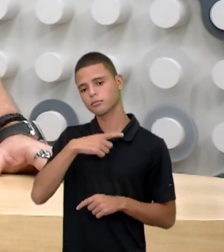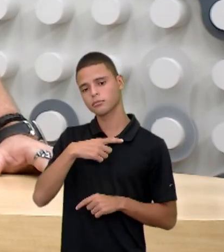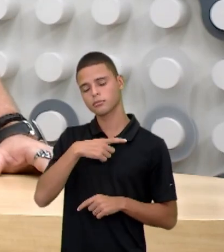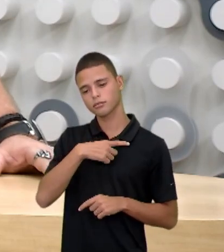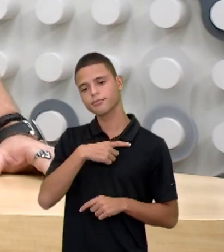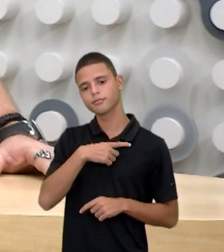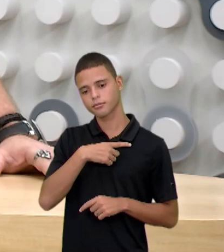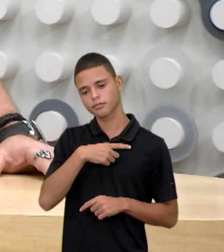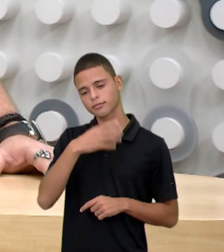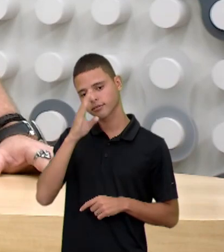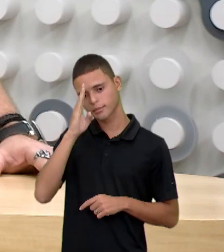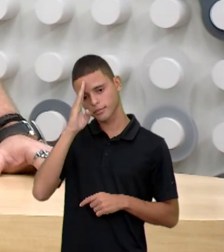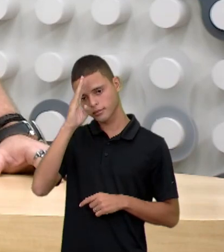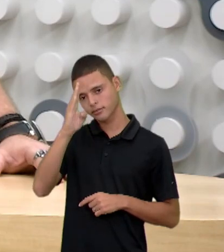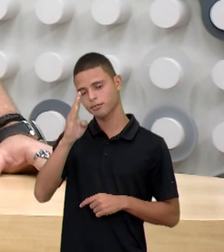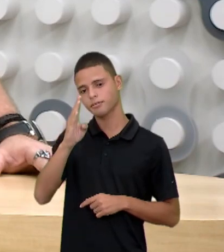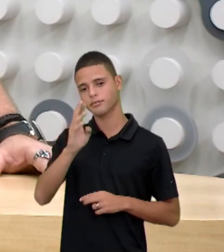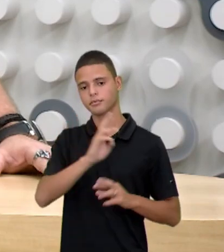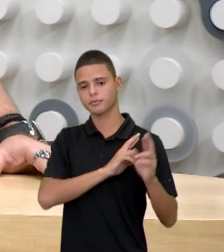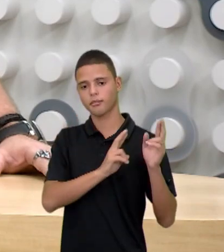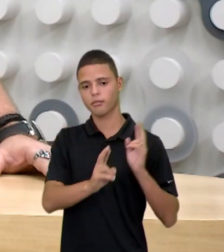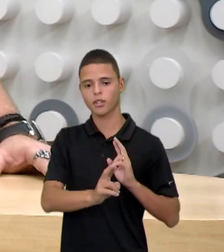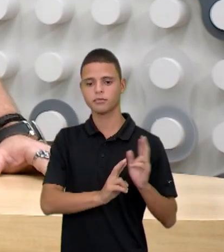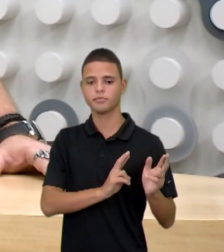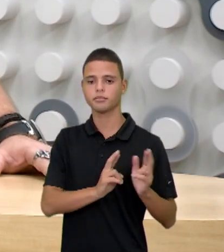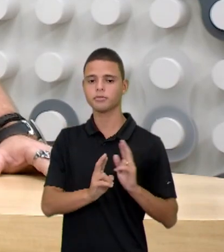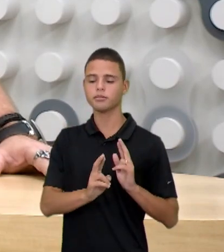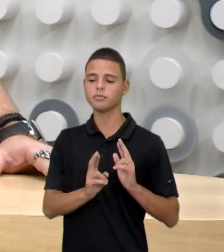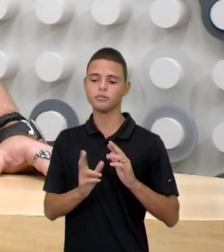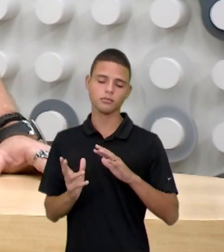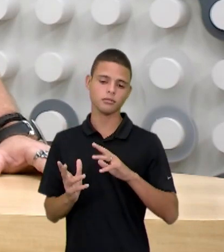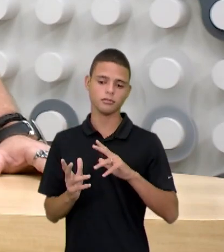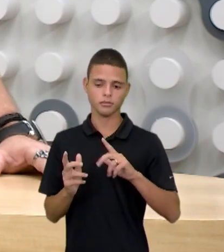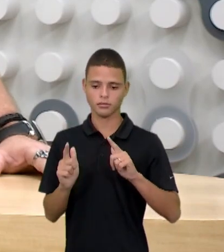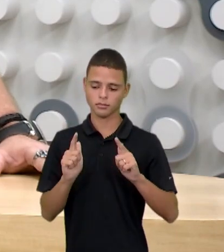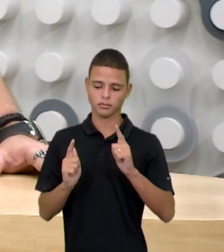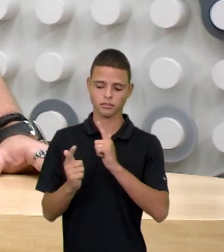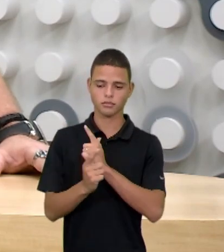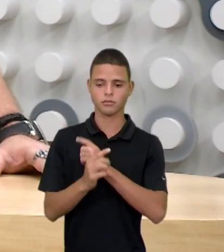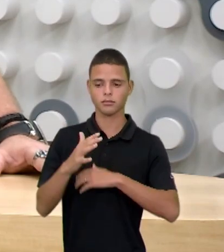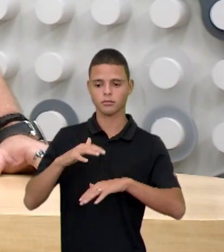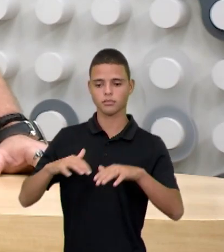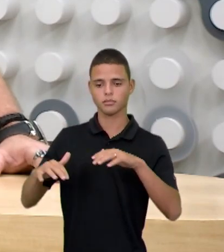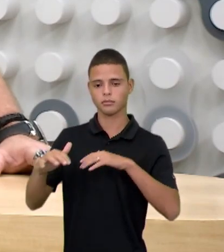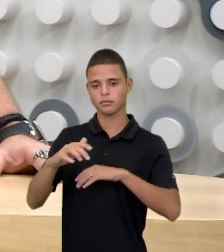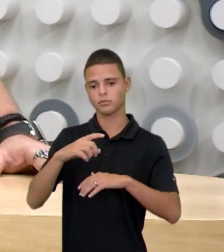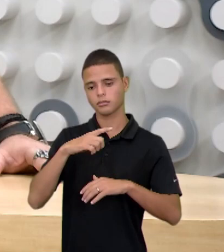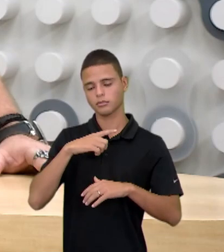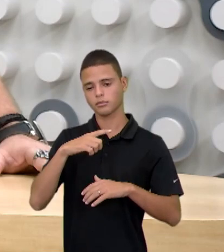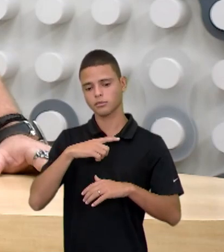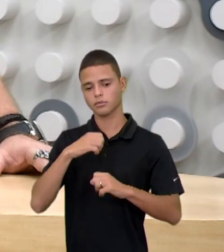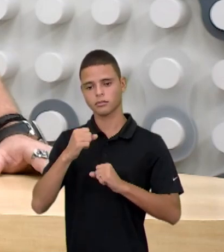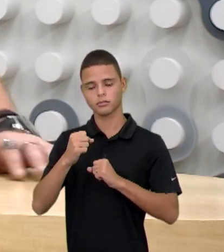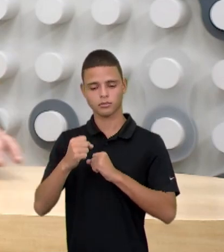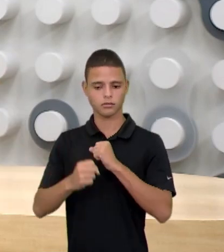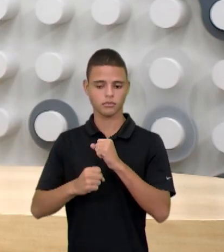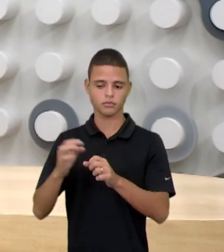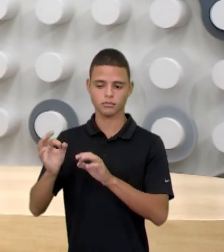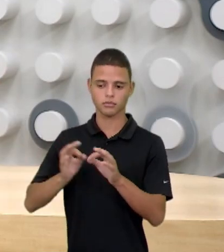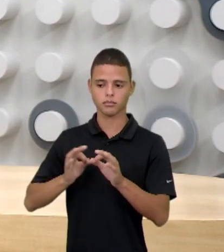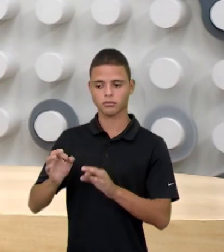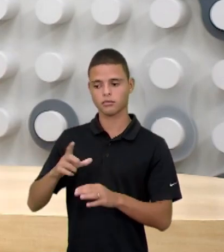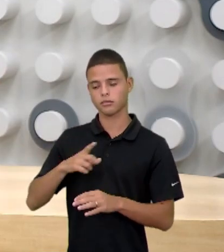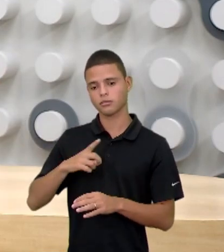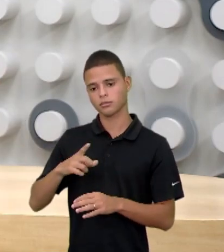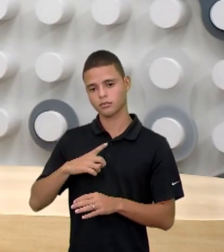desenvolvendo, principalmente aí na questão geológica, né, desses fatores internos que nós temos aí, desses processos internos que nós temos aí no